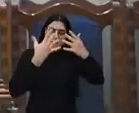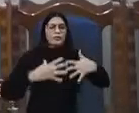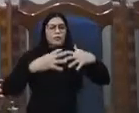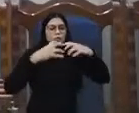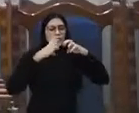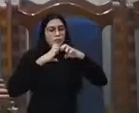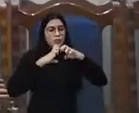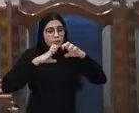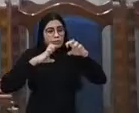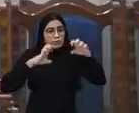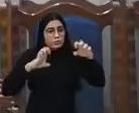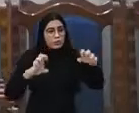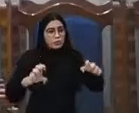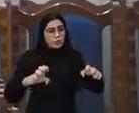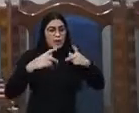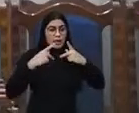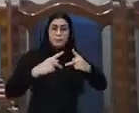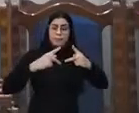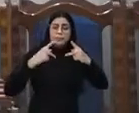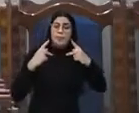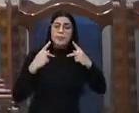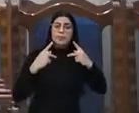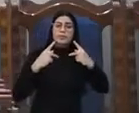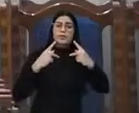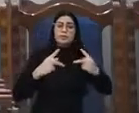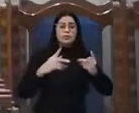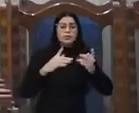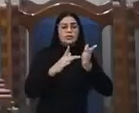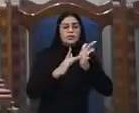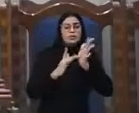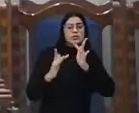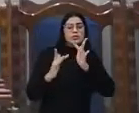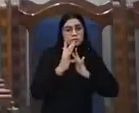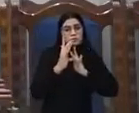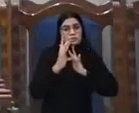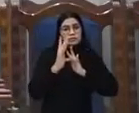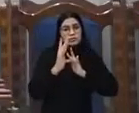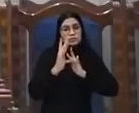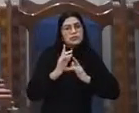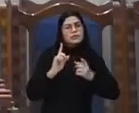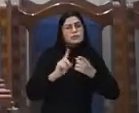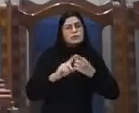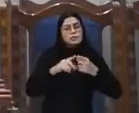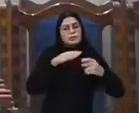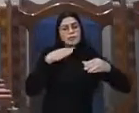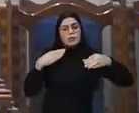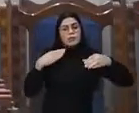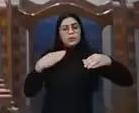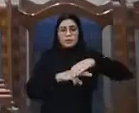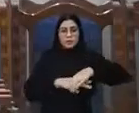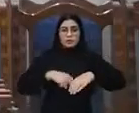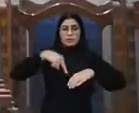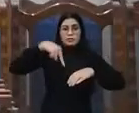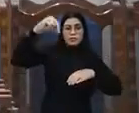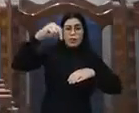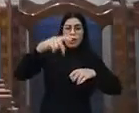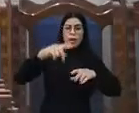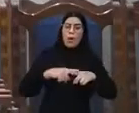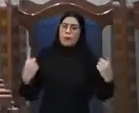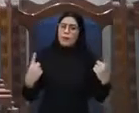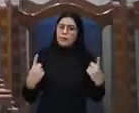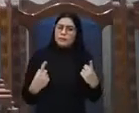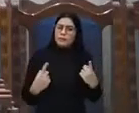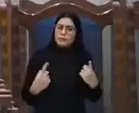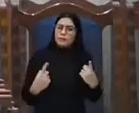mensagem de Deus. Paulo pregava a Jesus e a ressurreição. Eles não criam na ressurreição, nem queriam